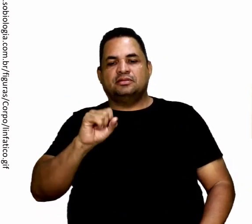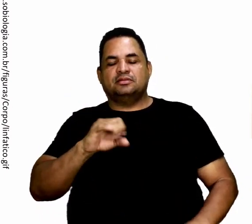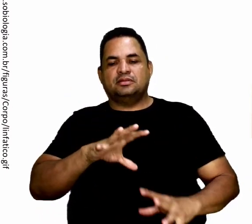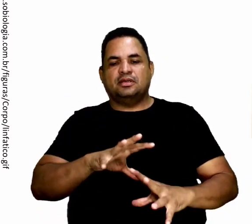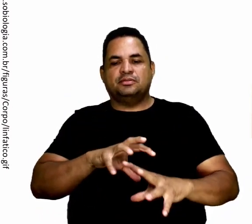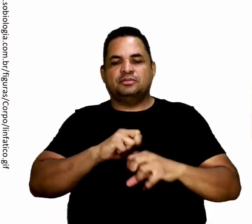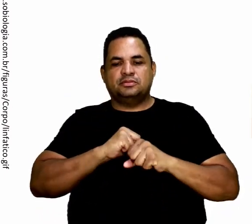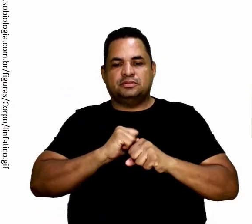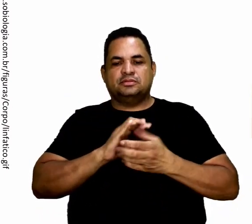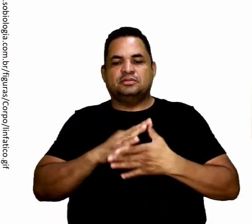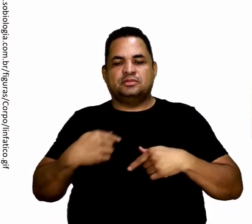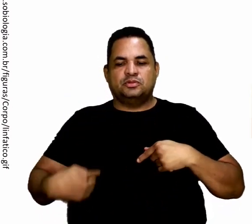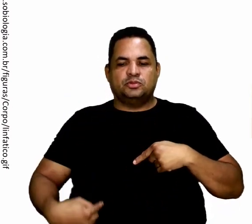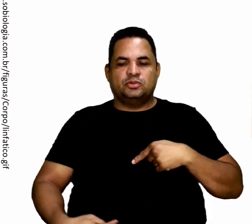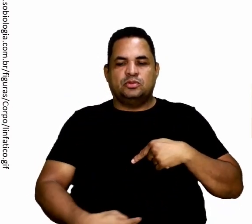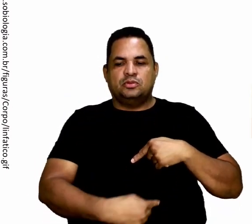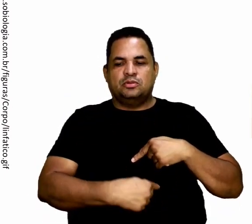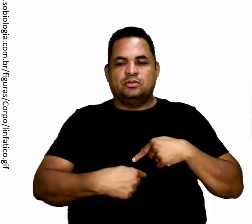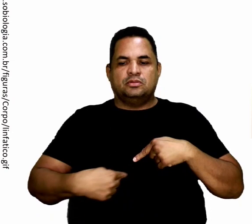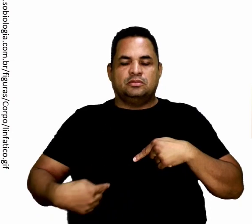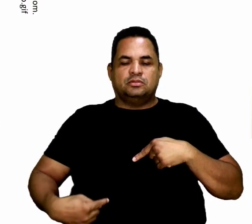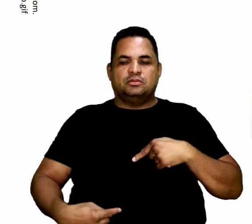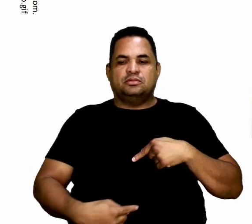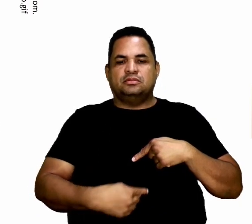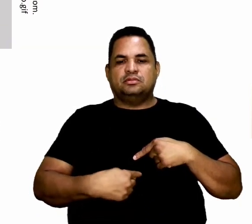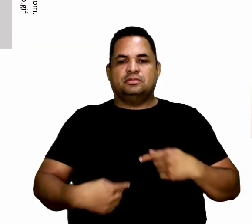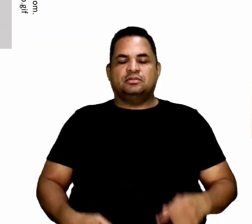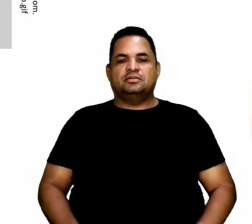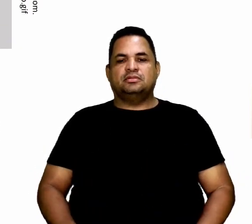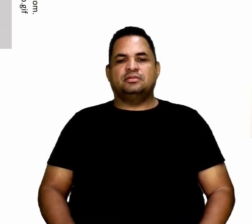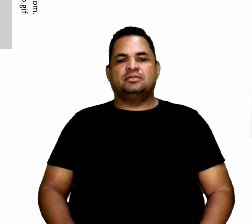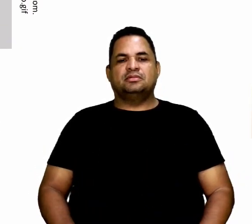no intestino, tá? Ok.